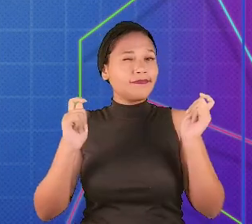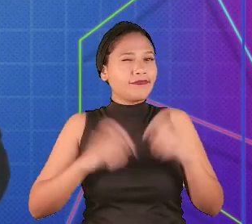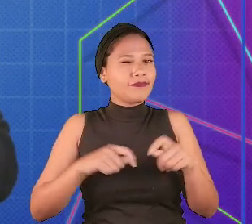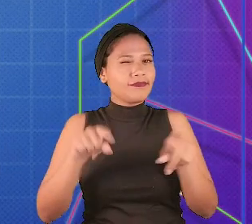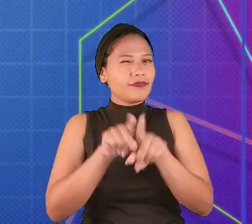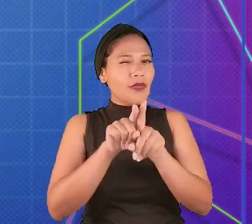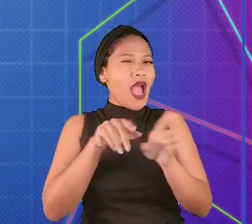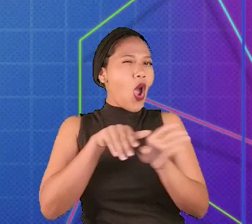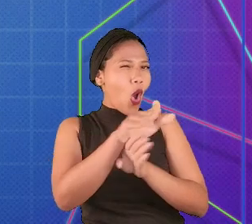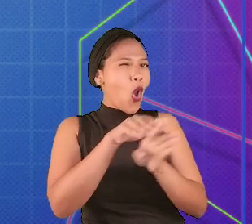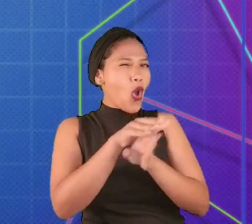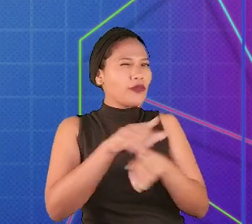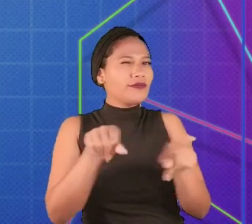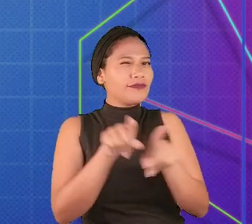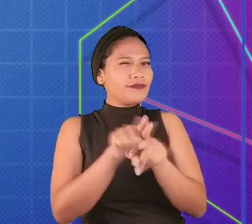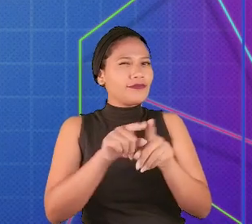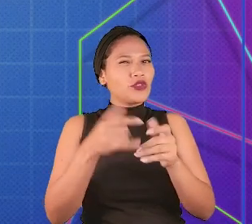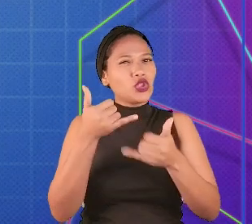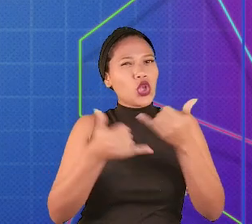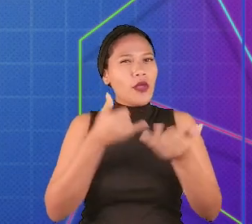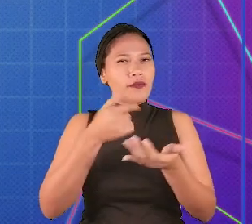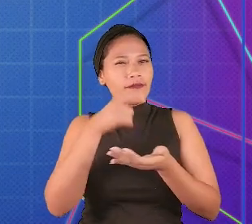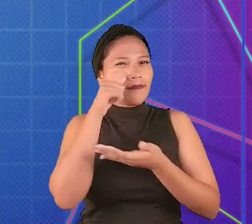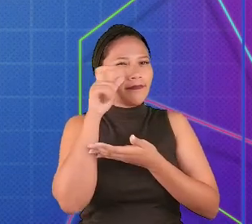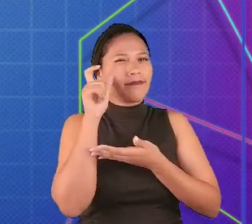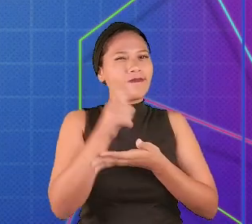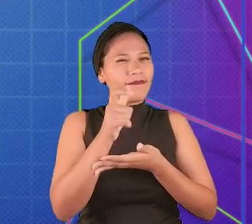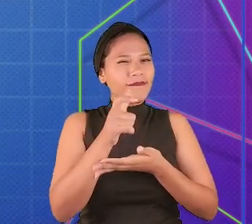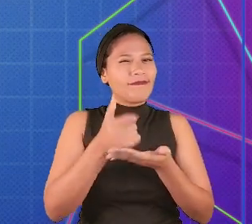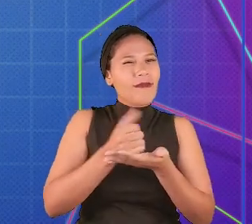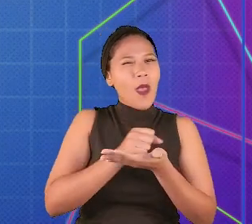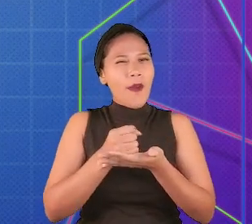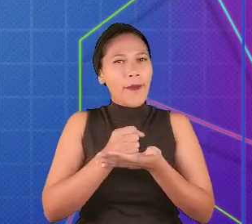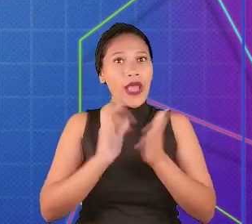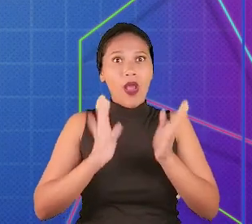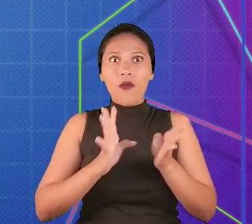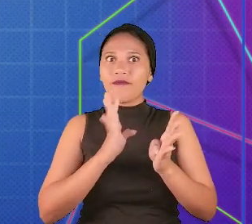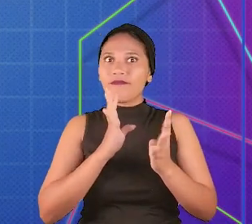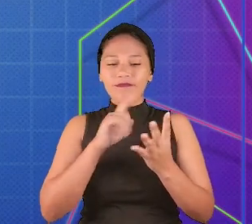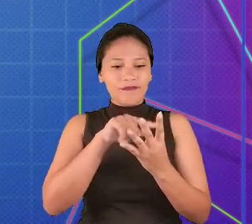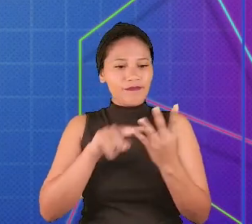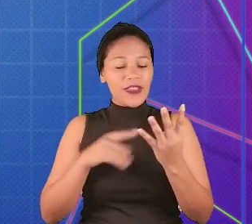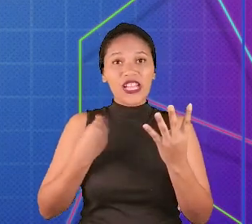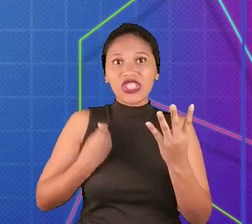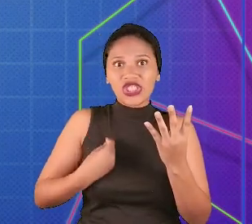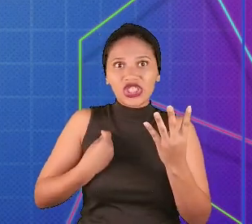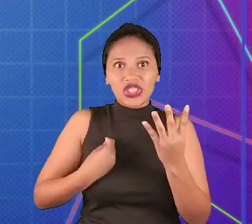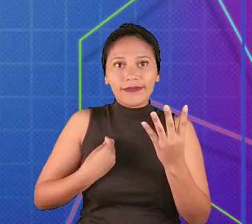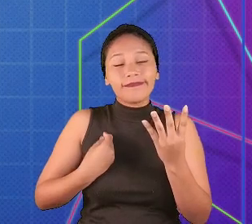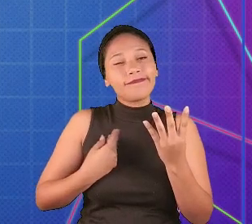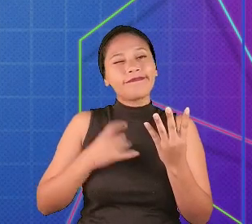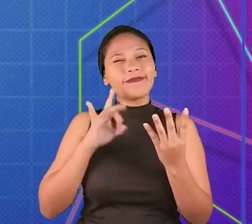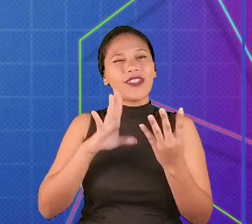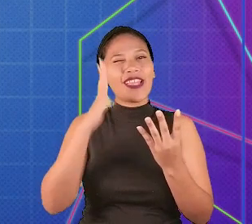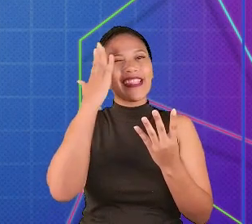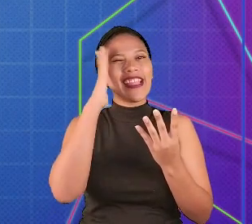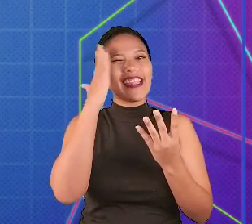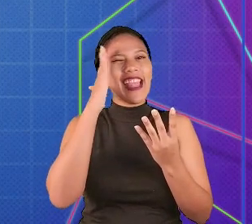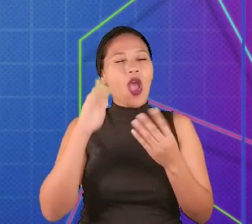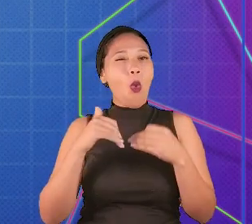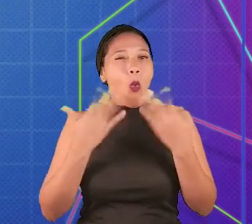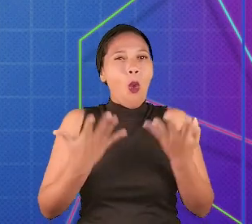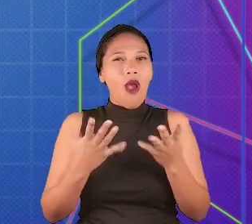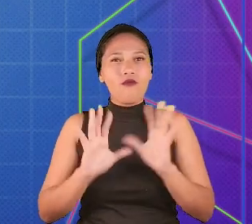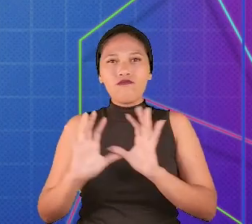possível e é até aconselhada para criar jogos interessantes. Agora que já sabemos os tipos de narrativas existentes, só nos resta entender